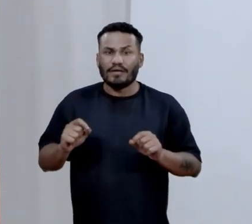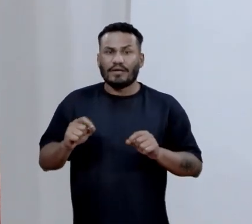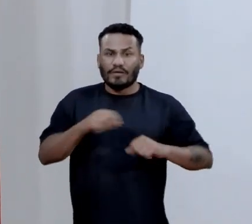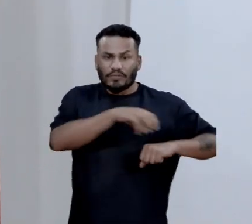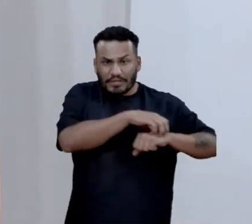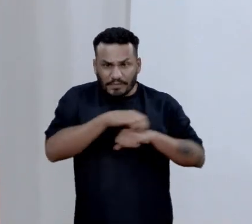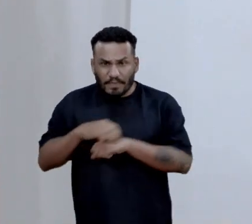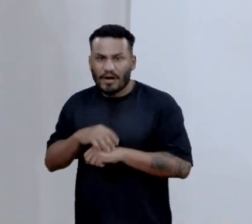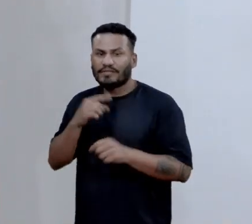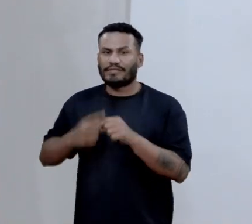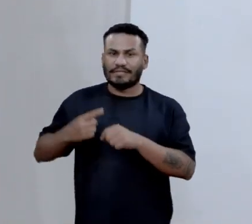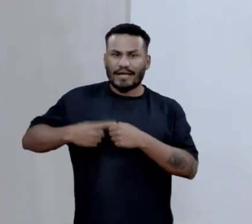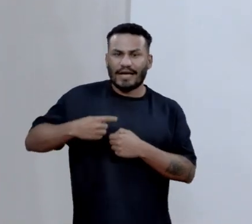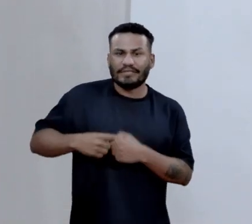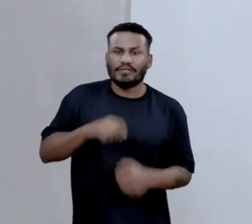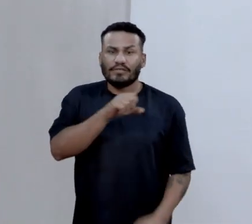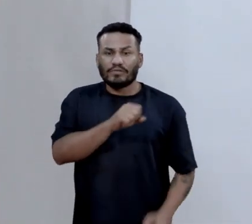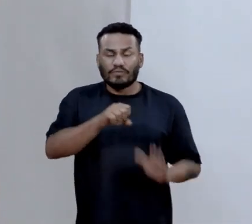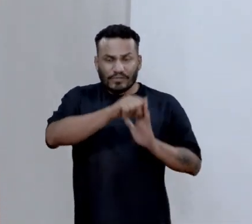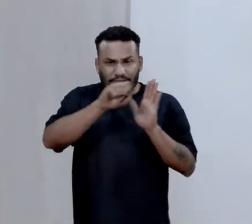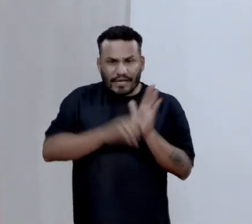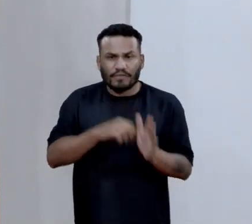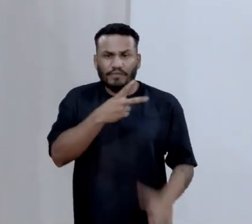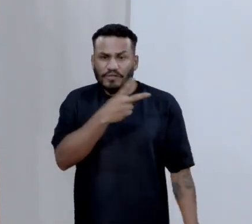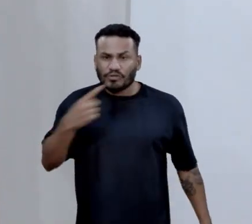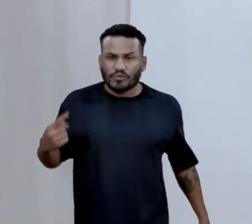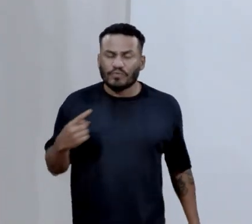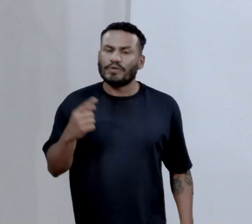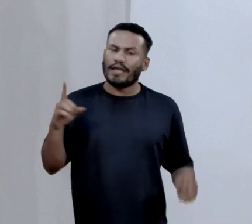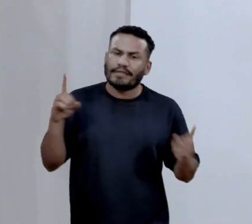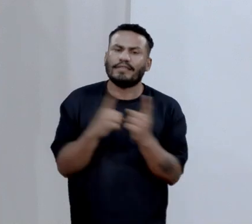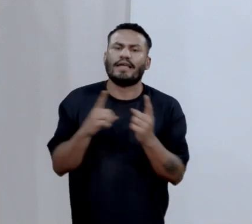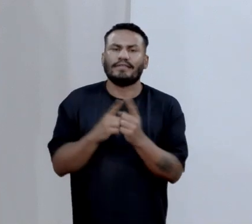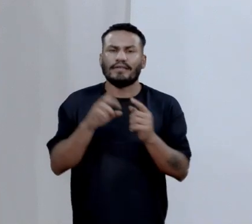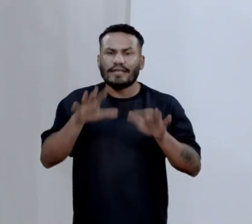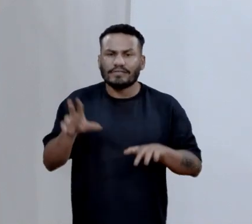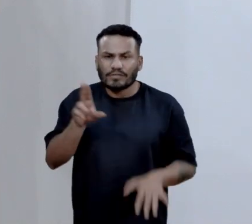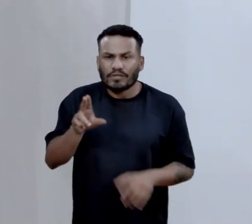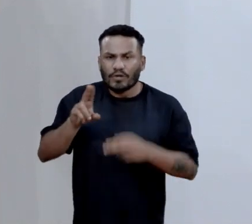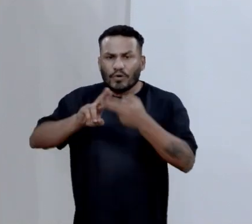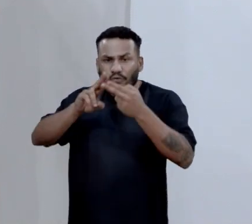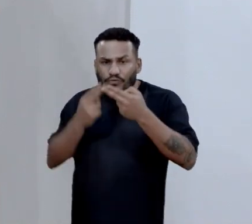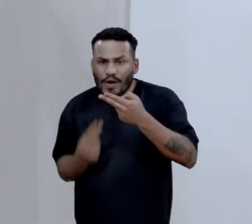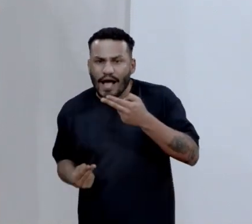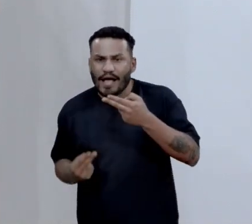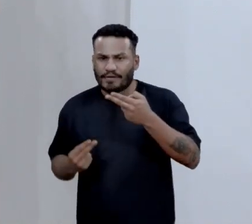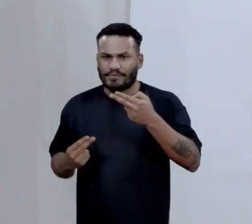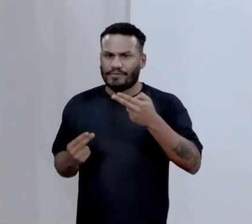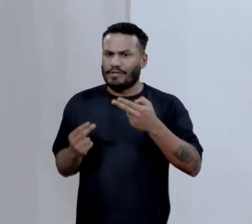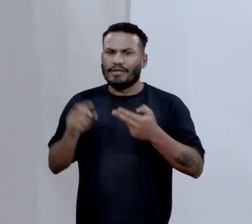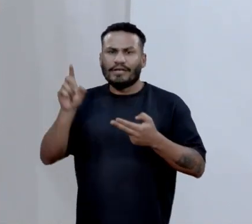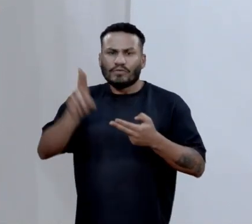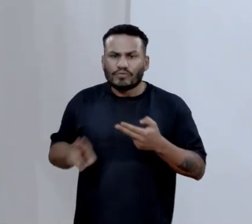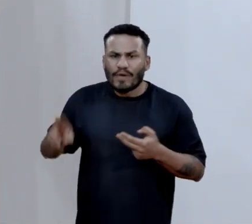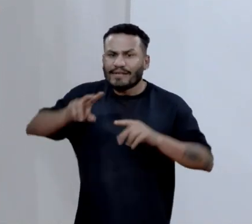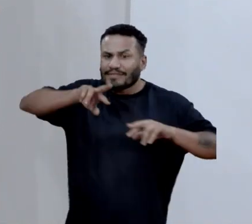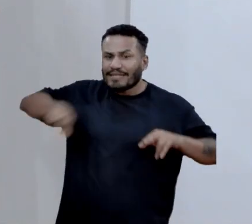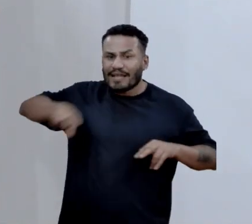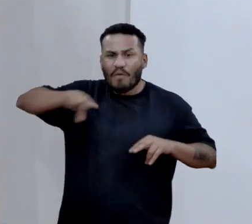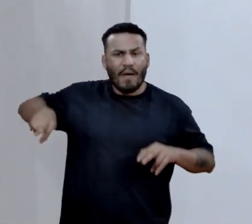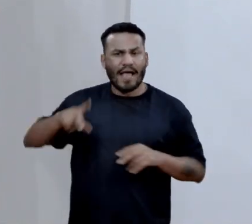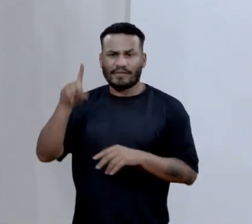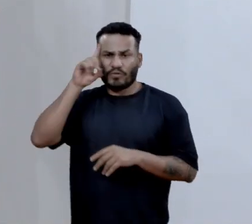transporte coletivo entre no século XXI e a gente atenda esses usuários, líder do governo. Esses usuários que não são